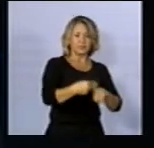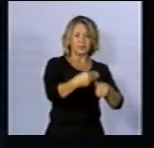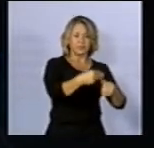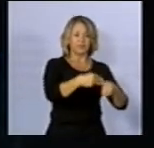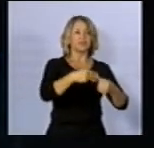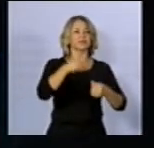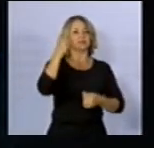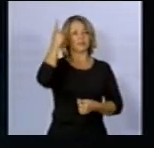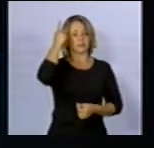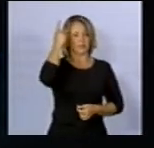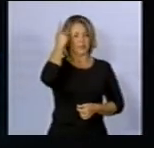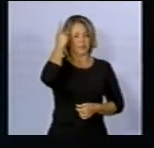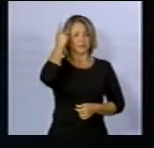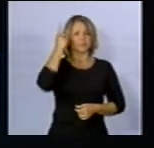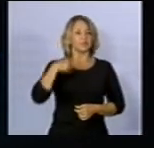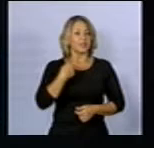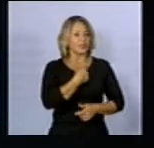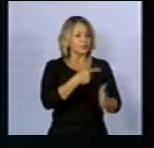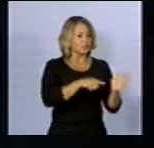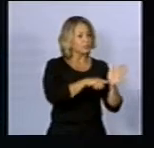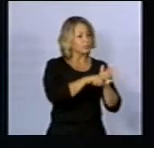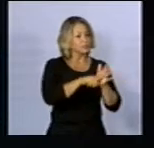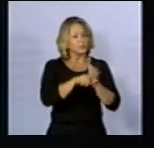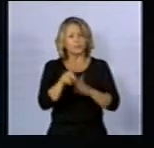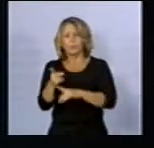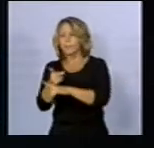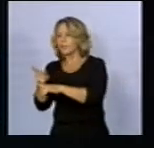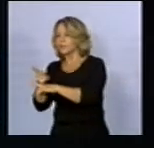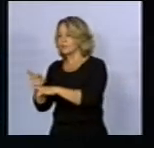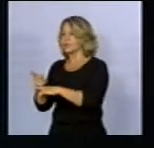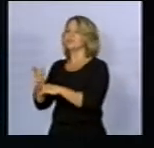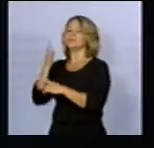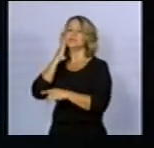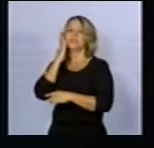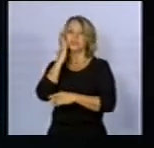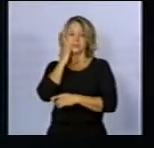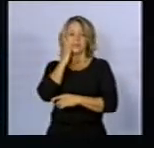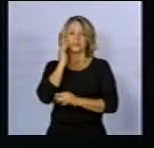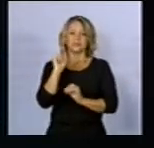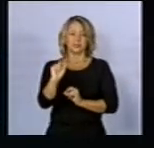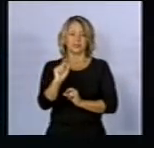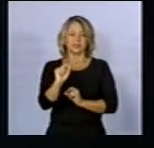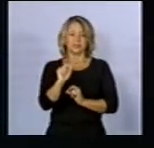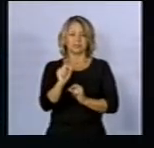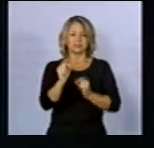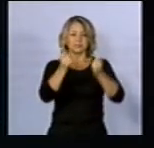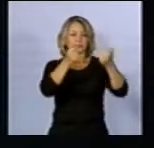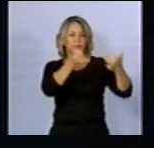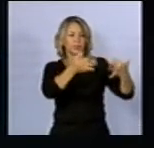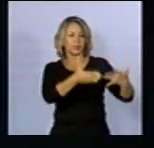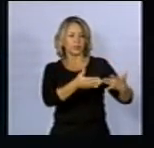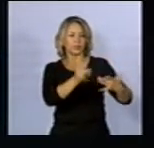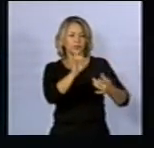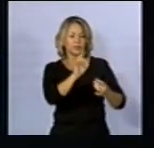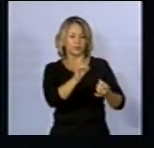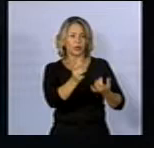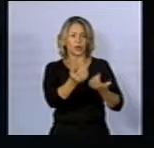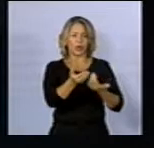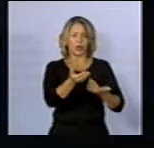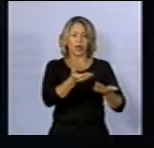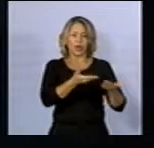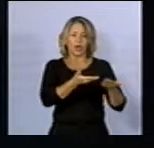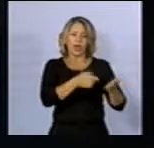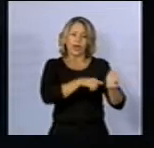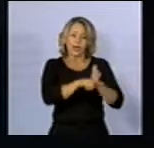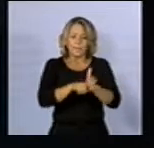São Paulo. E nós procurávamos, né, tomando em consideração a literatura, não só a análise,